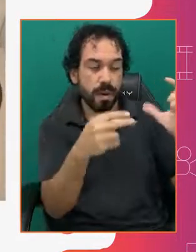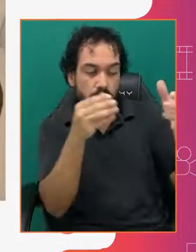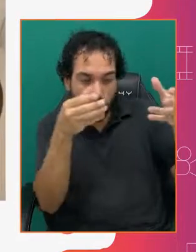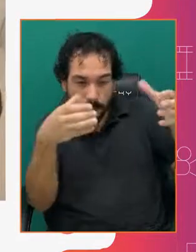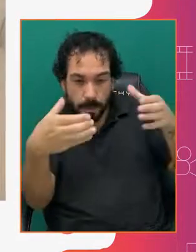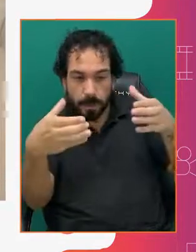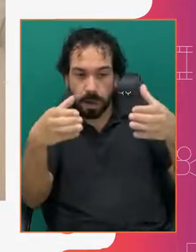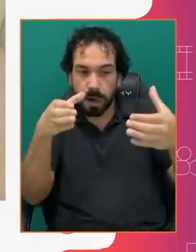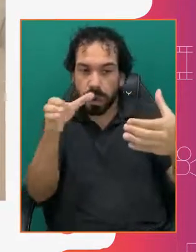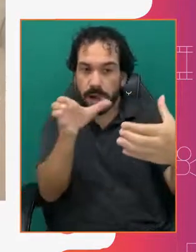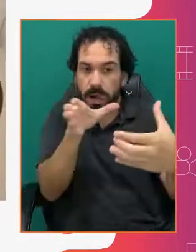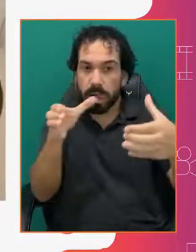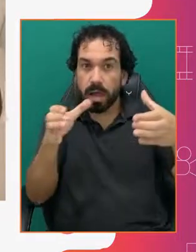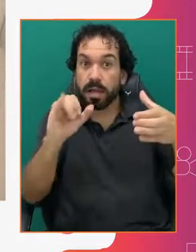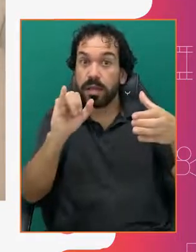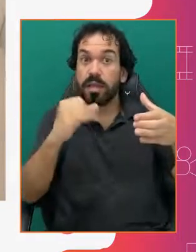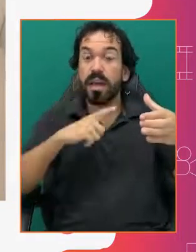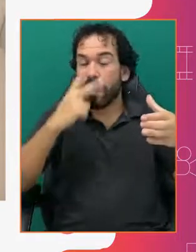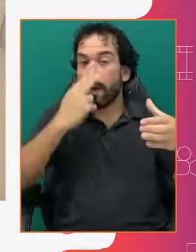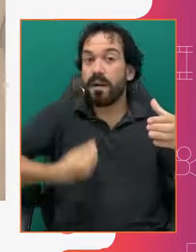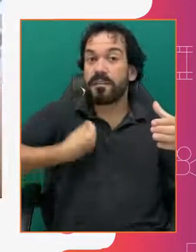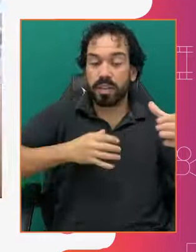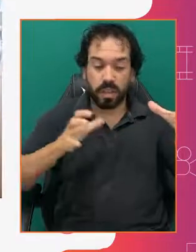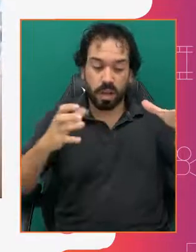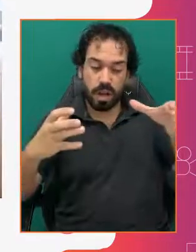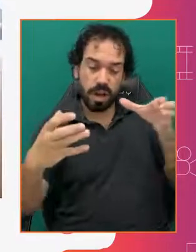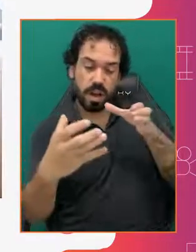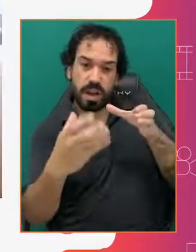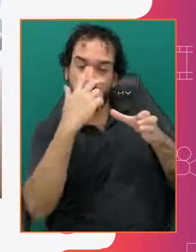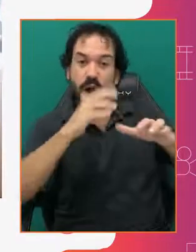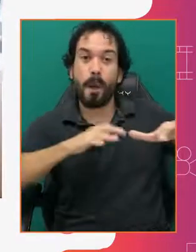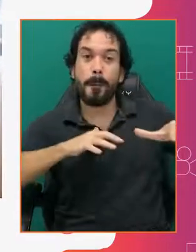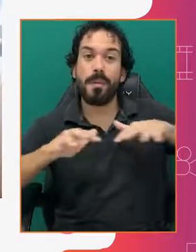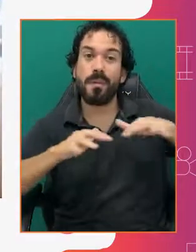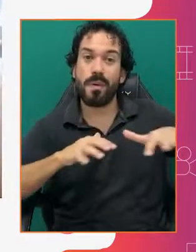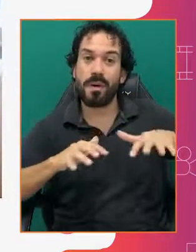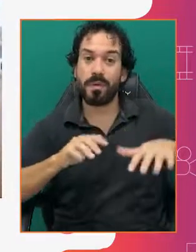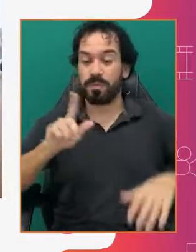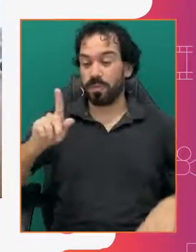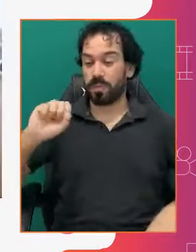ganha vida quando o cilindro gira. Em